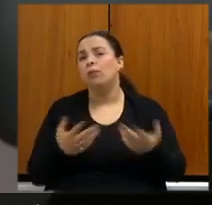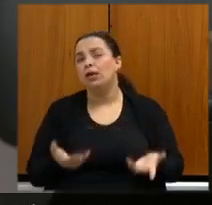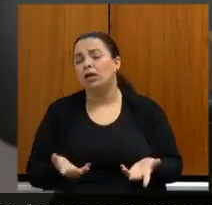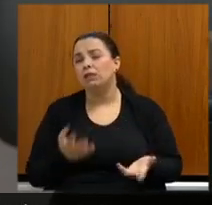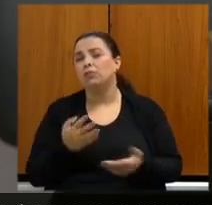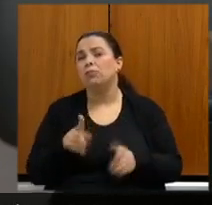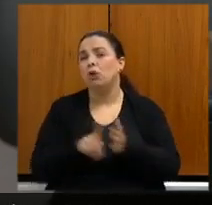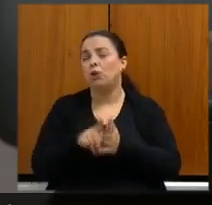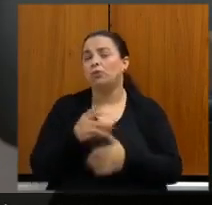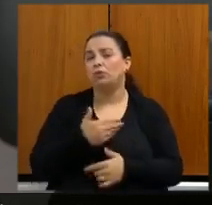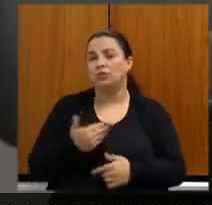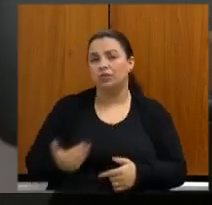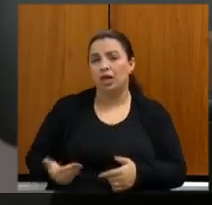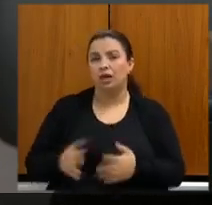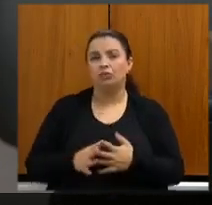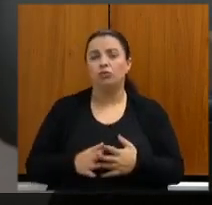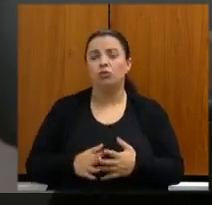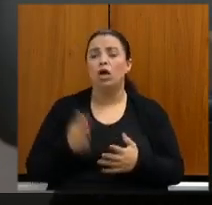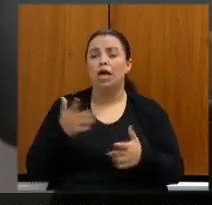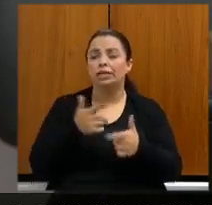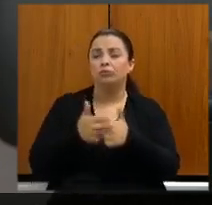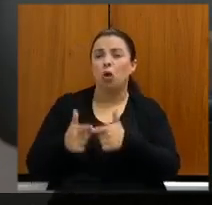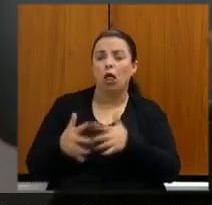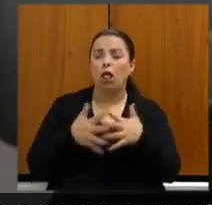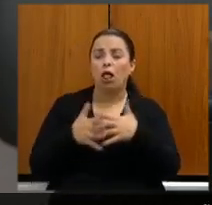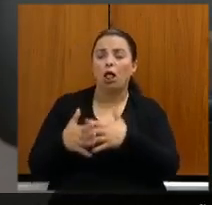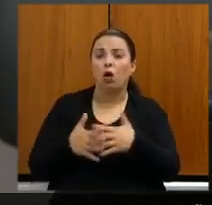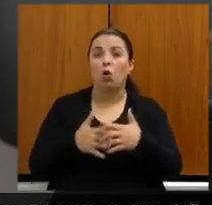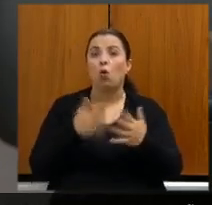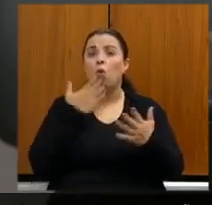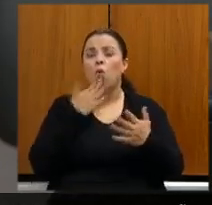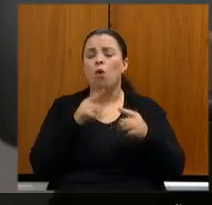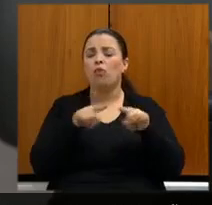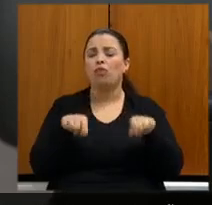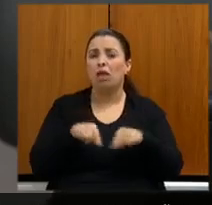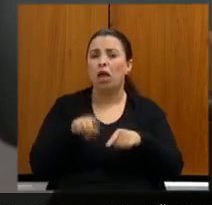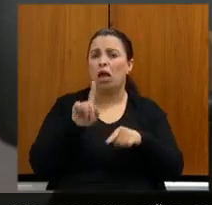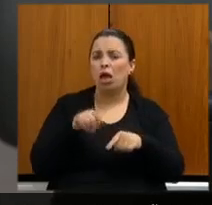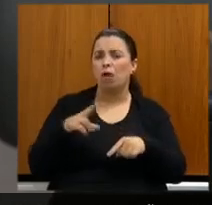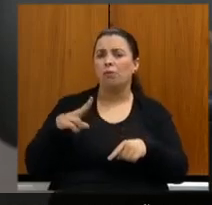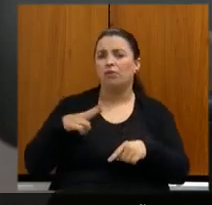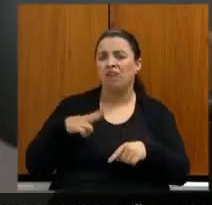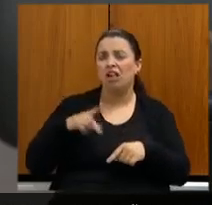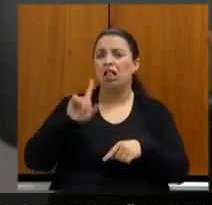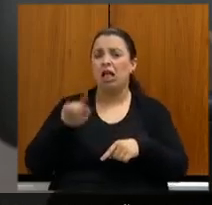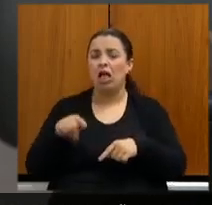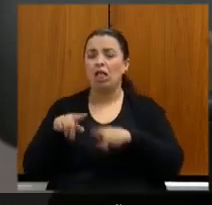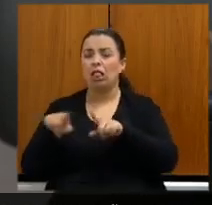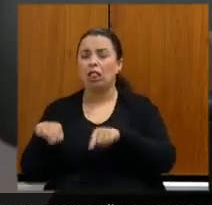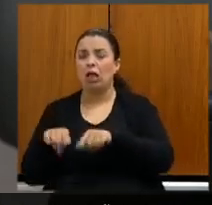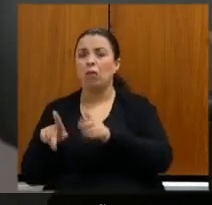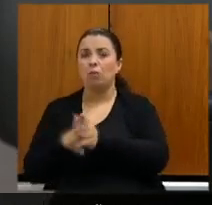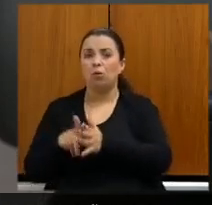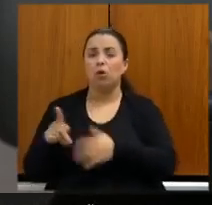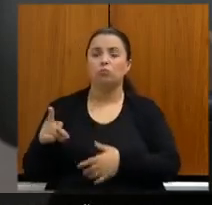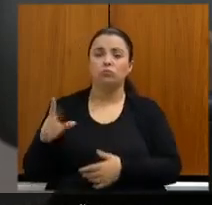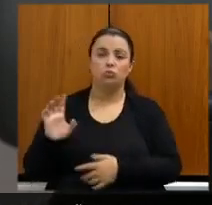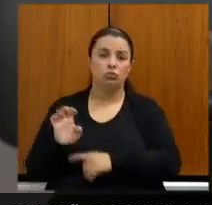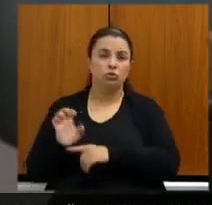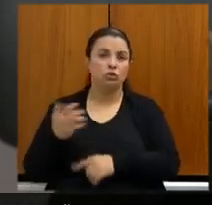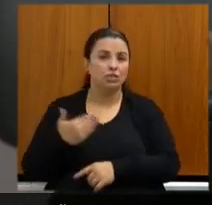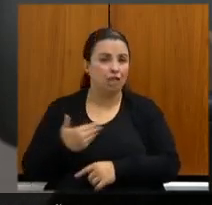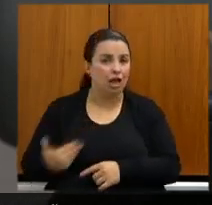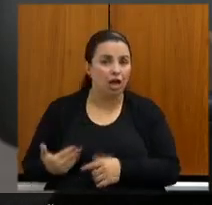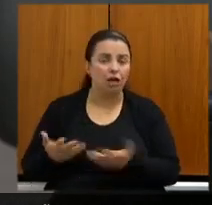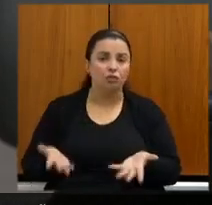hoje eles se concentram em quais em quais terras são terras privadas são terras públicas esse banco